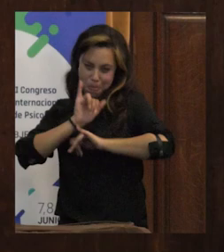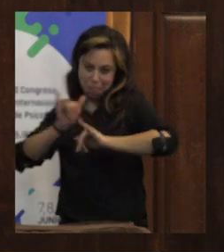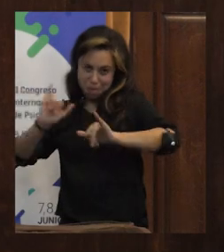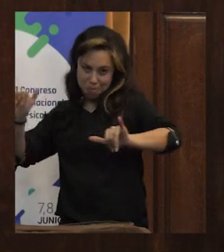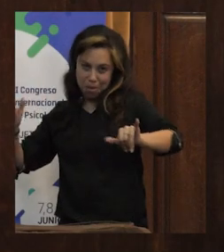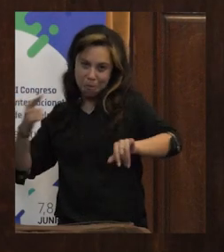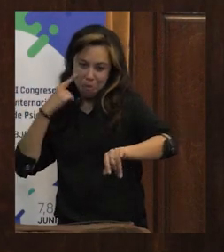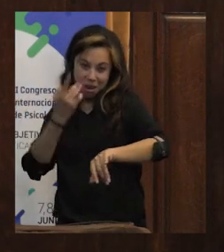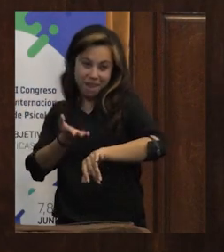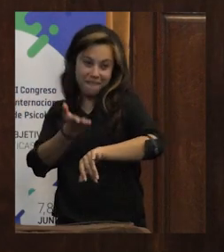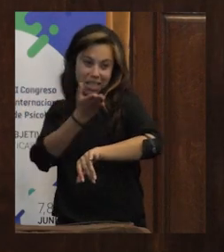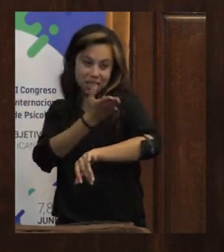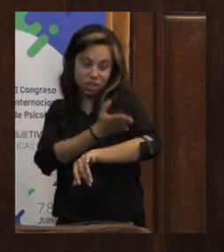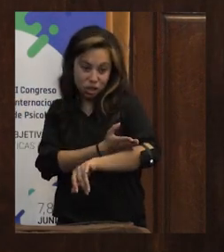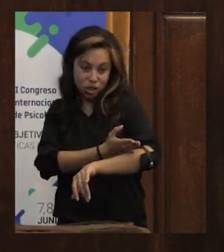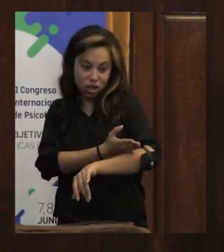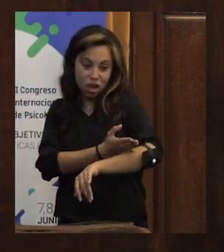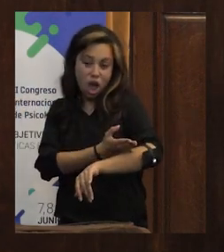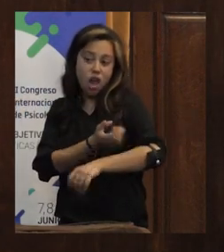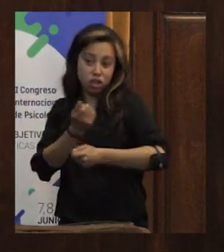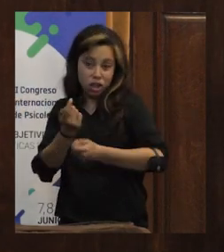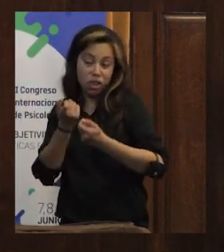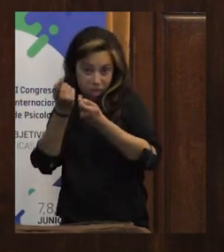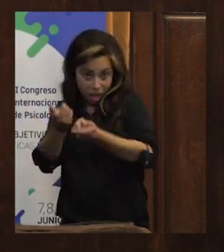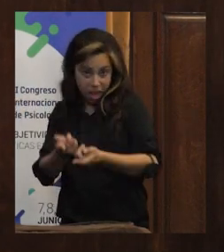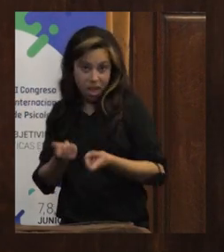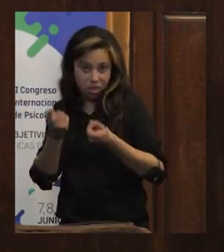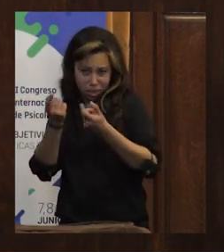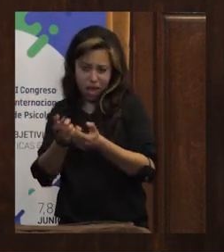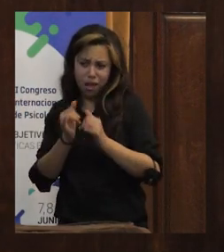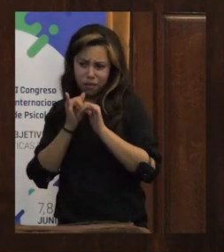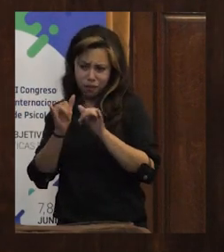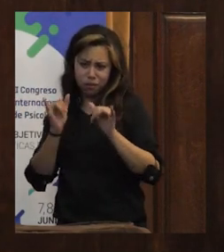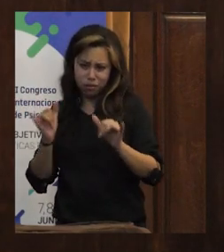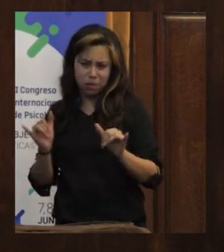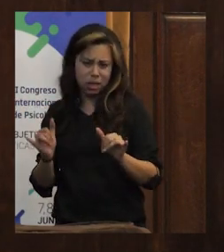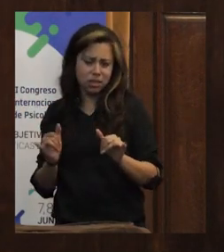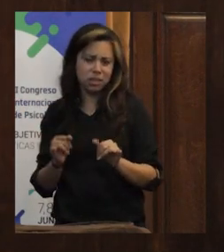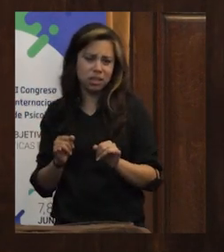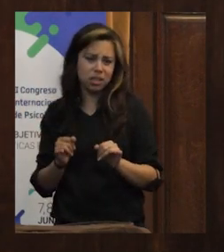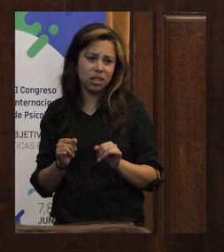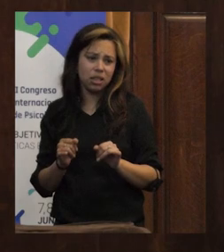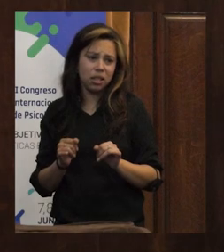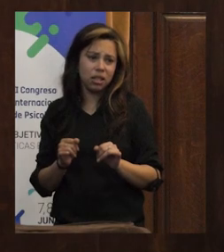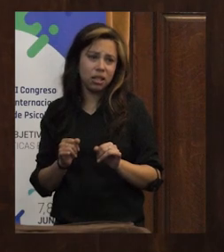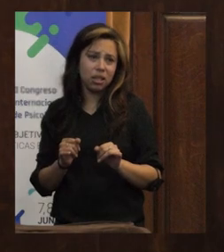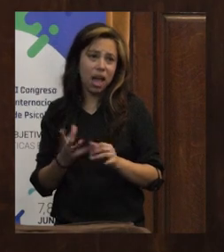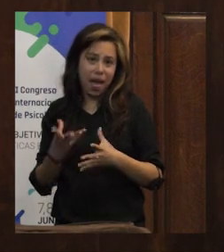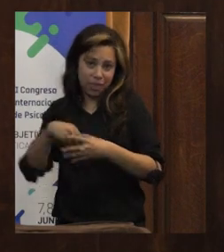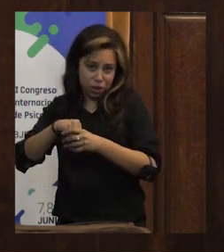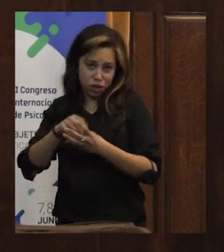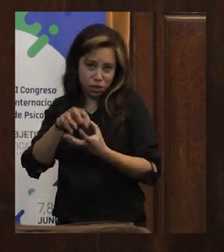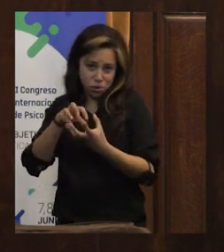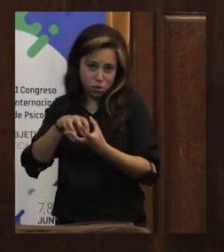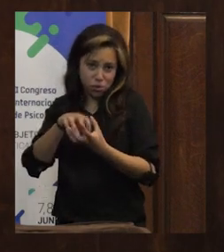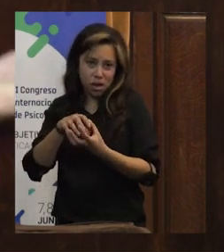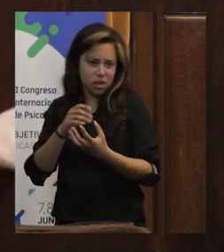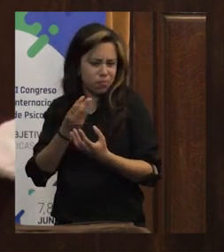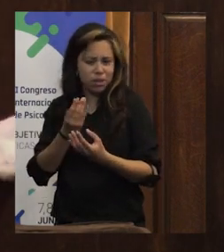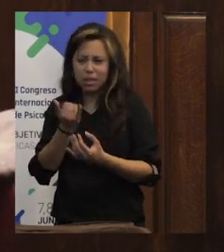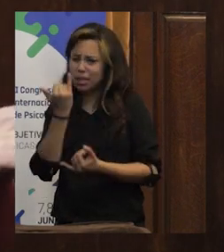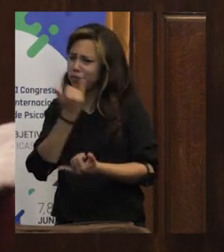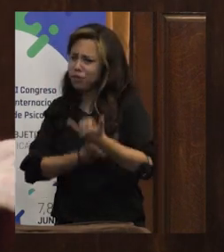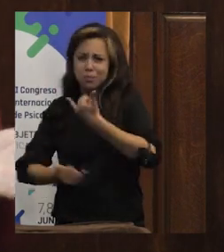polissêmica, e tu puedes receber informação, e mesmo dentro da medicina clínica, puedes